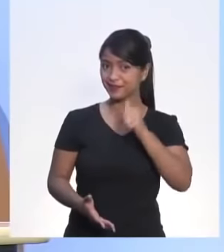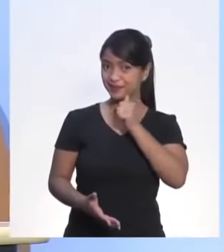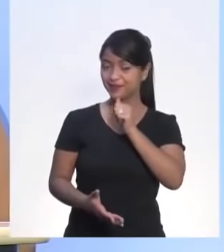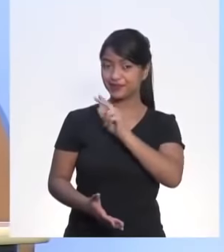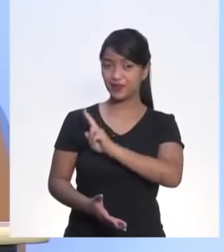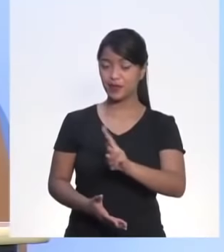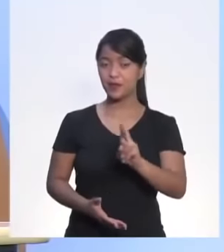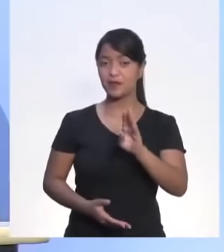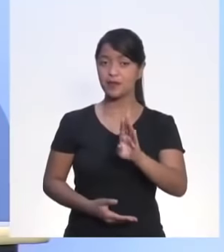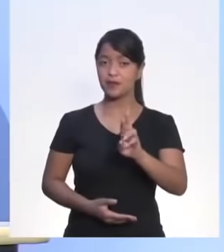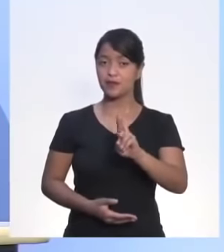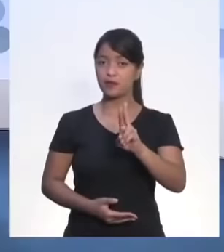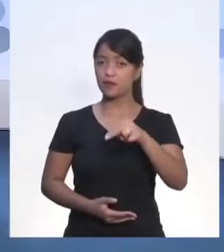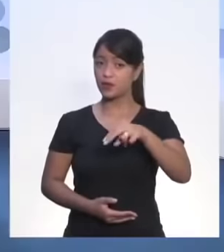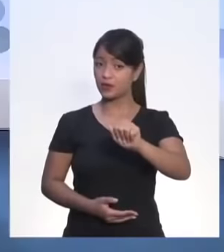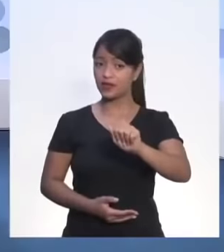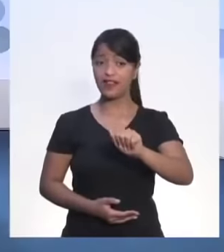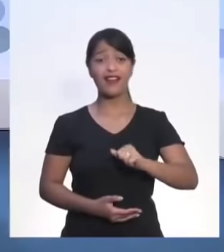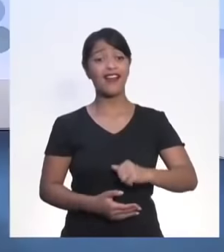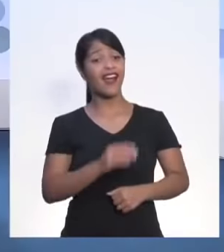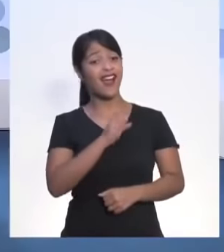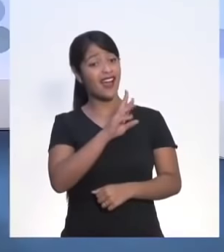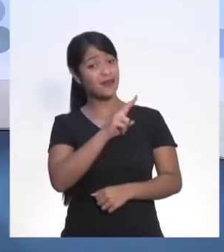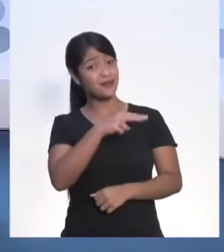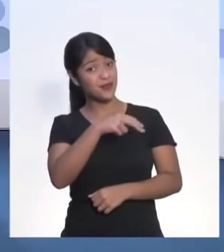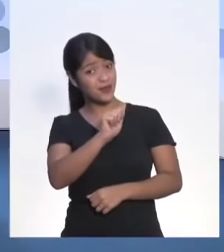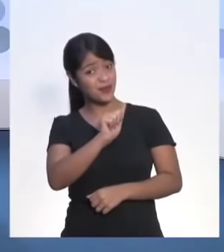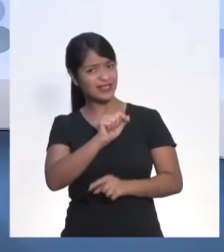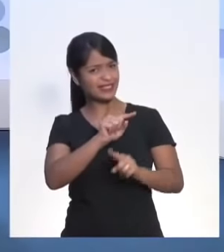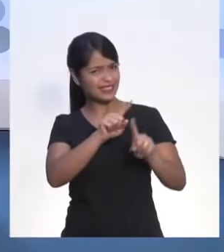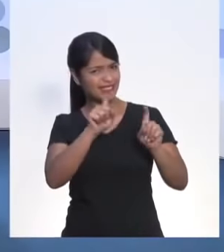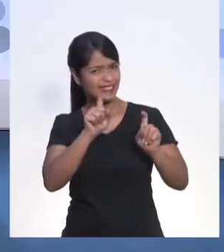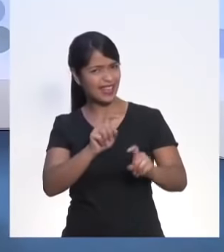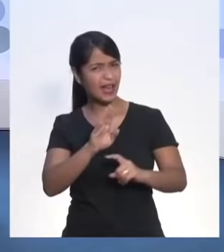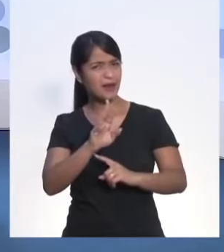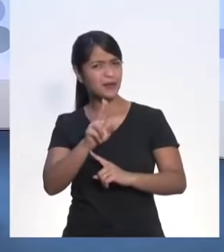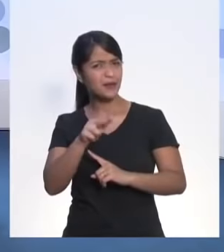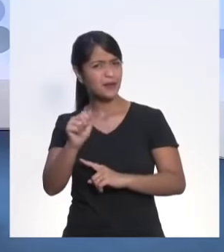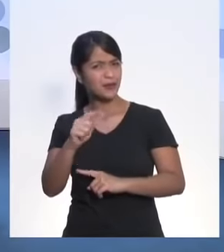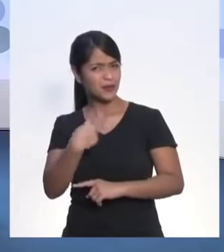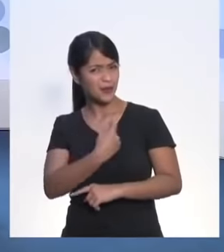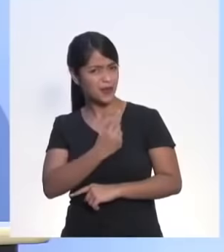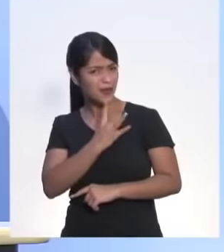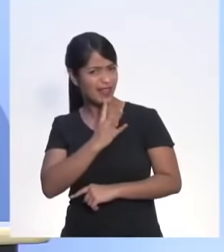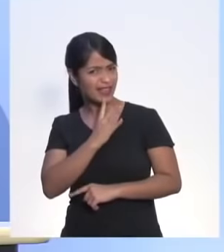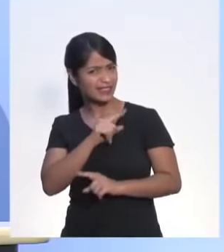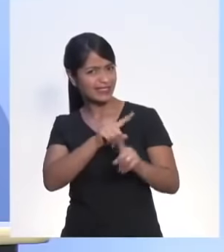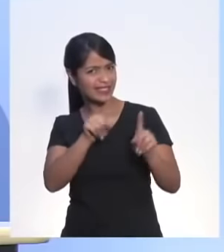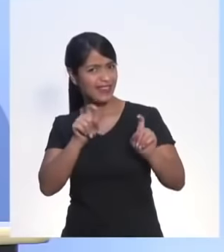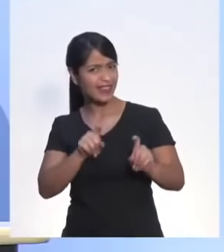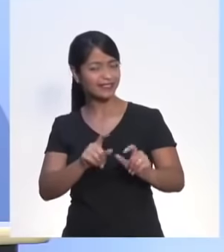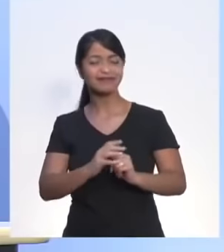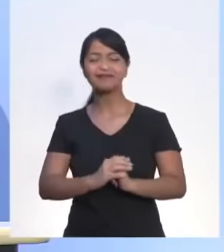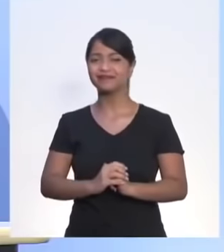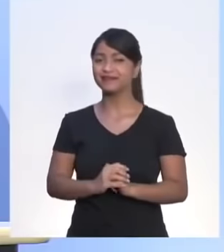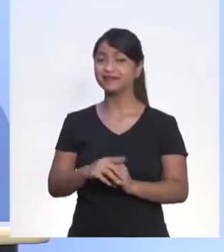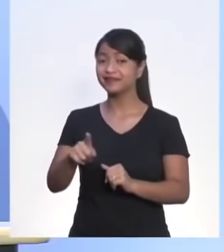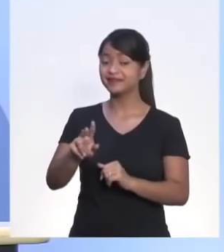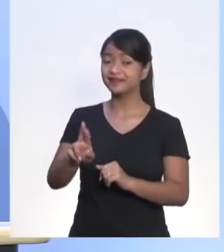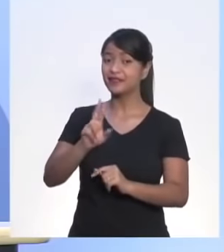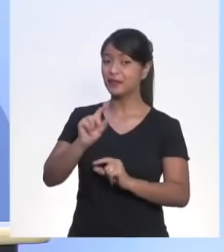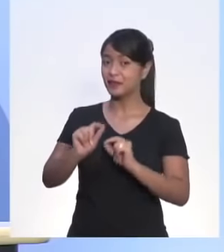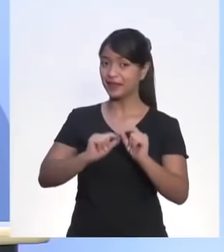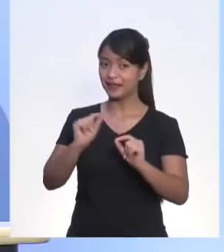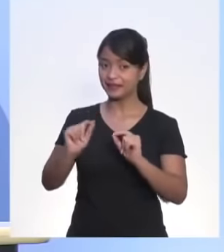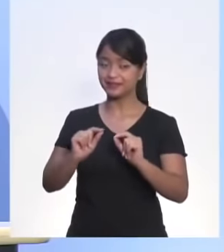Bruna Aparecida. A Bruna! É a Bruna! Será que é a Será que é a Bruna? Bruna? Será que é a Bruna? Olha só, escreveu assim. E ela